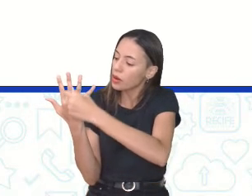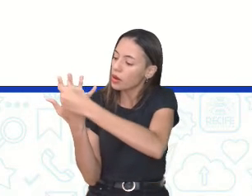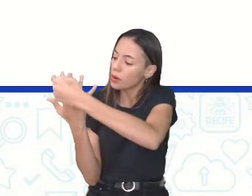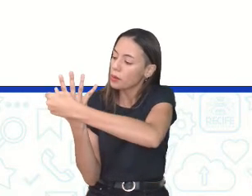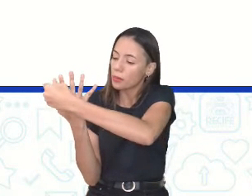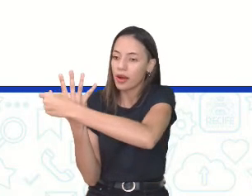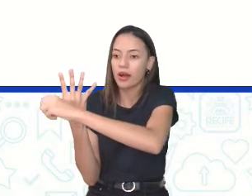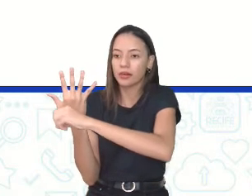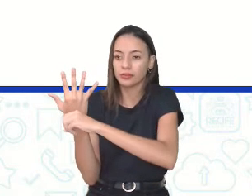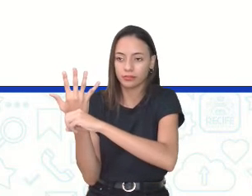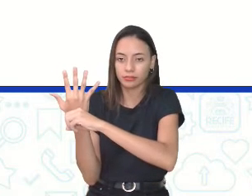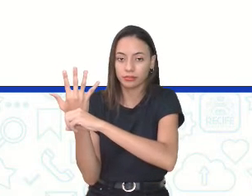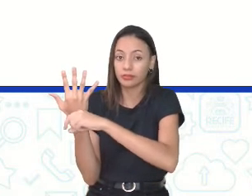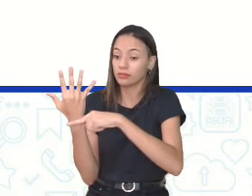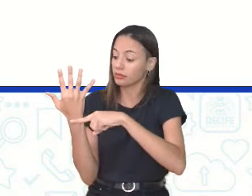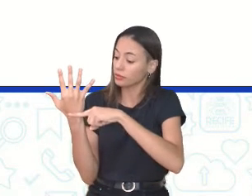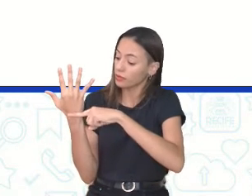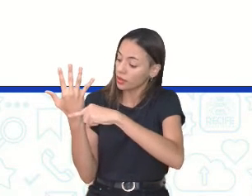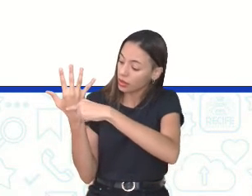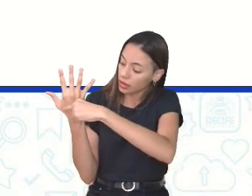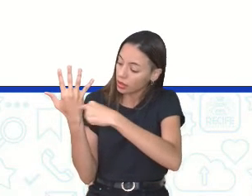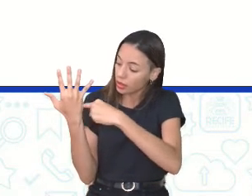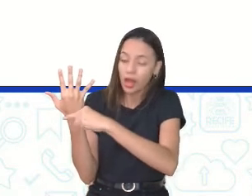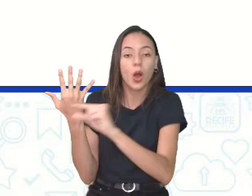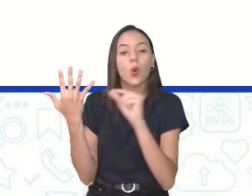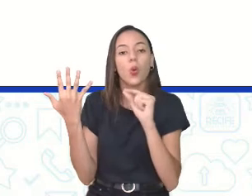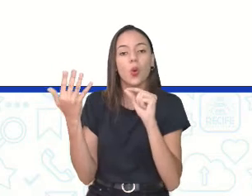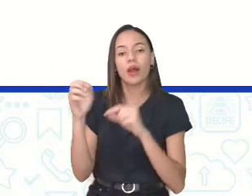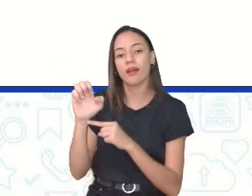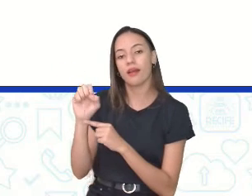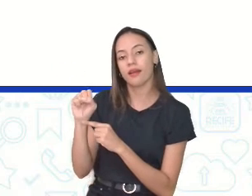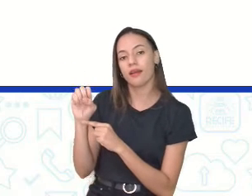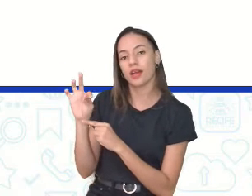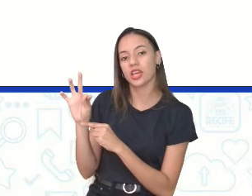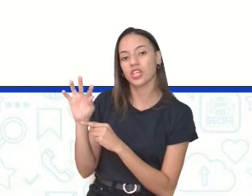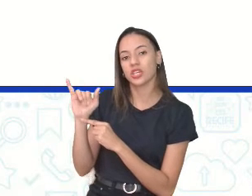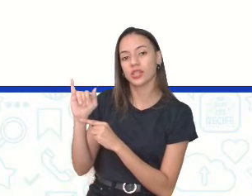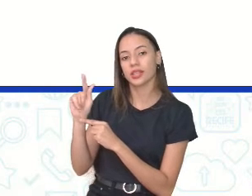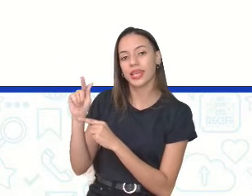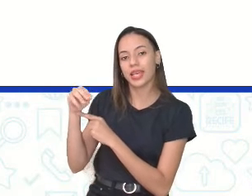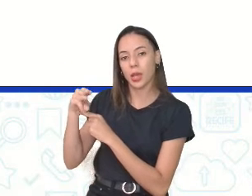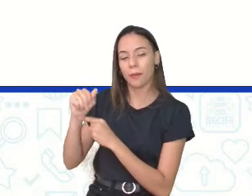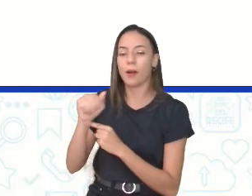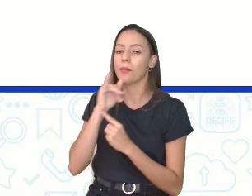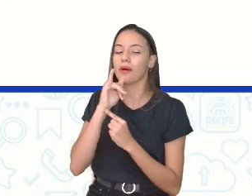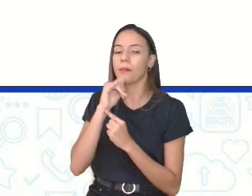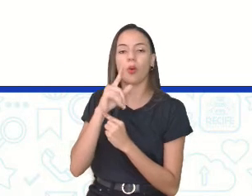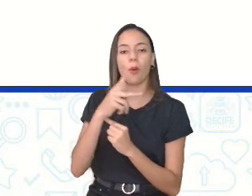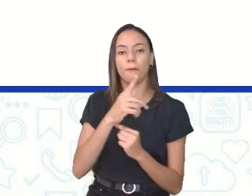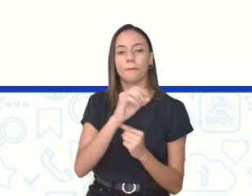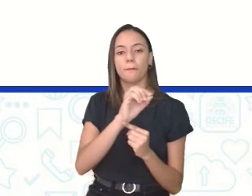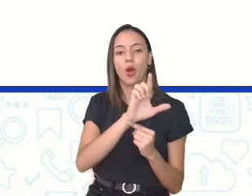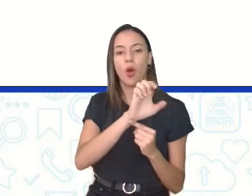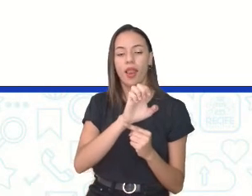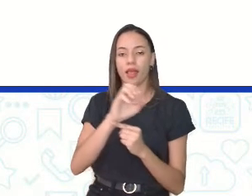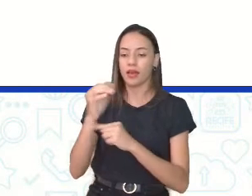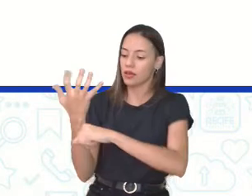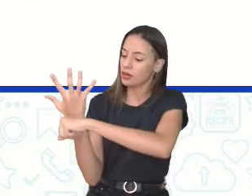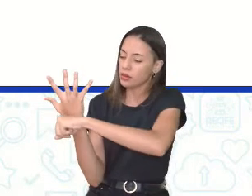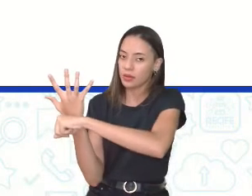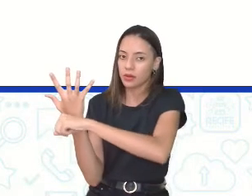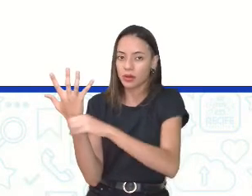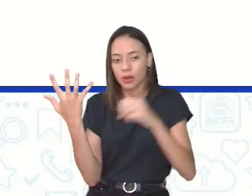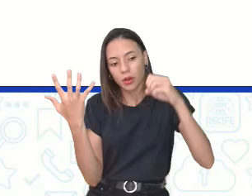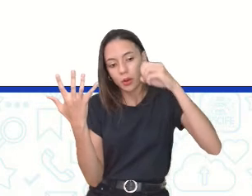Do ovário. E o estigma, gente, é a parte dele que o grão de pólen, quando ele chegar ali, aí ele já vai ser